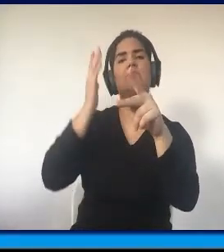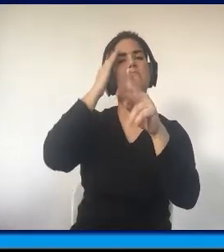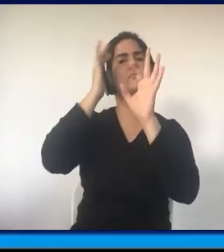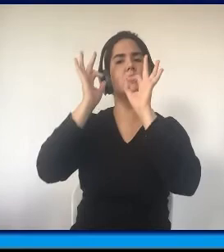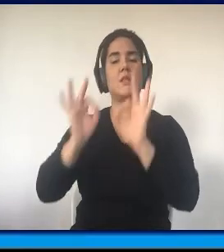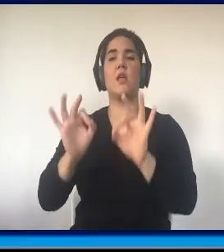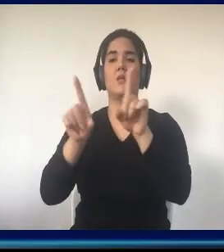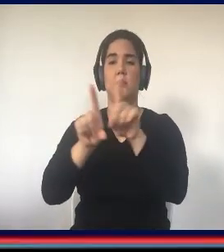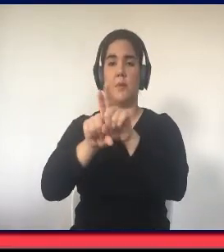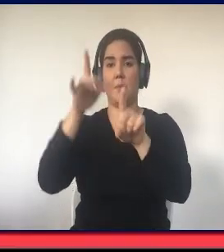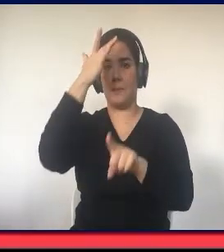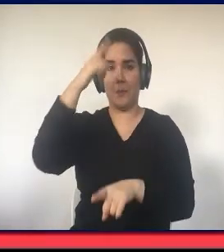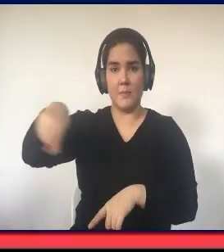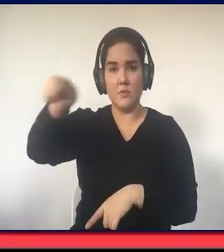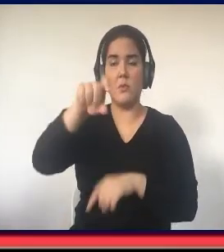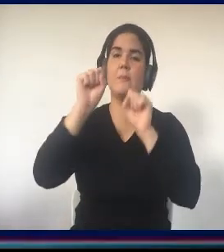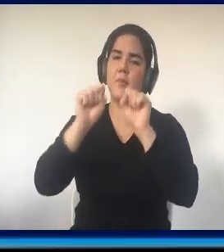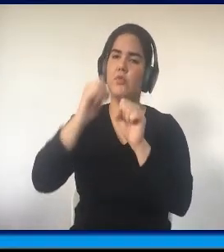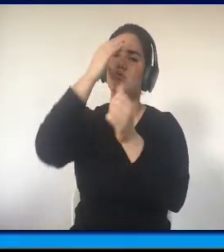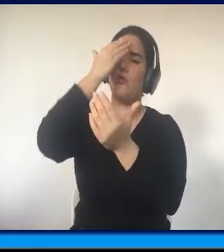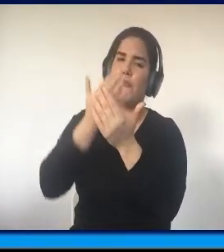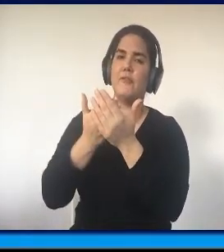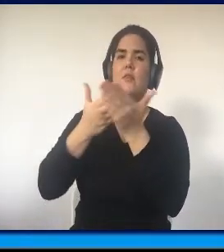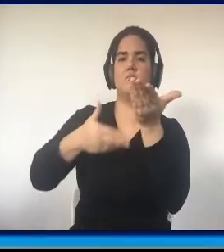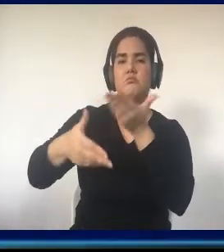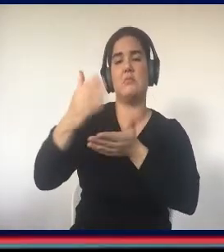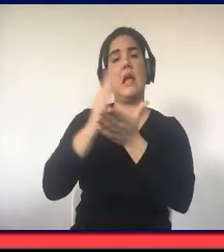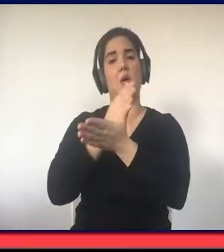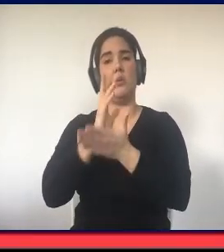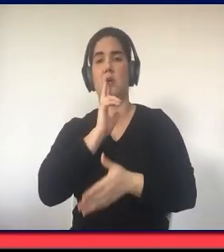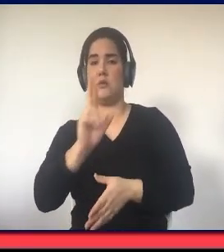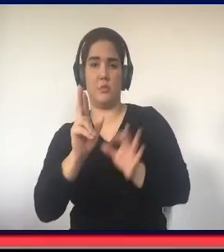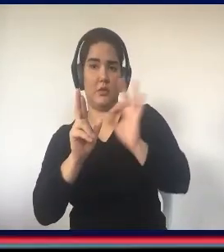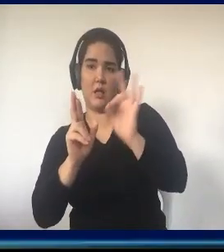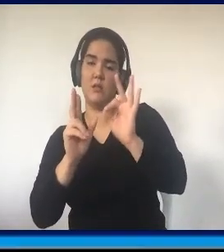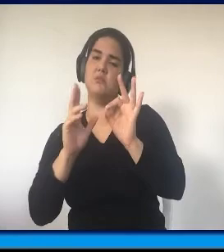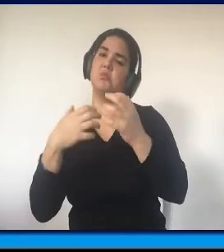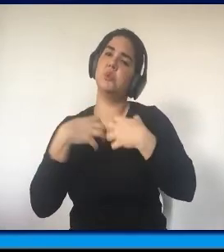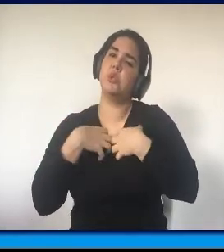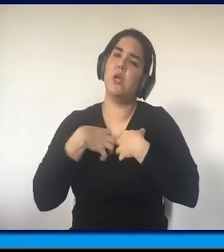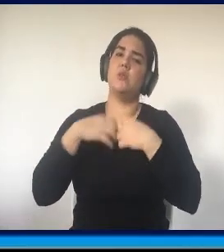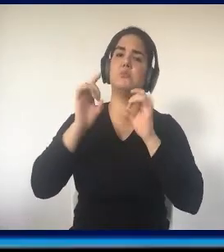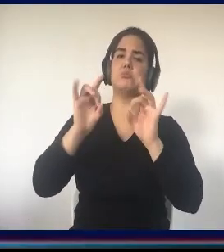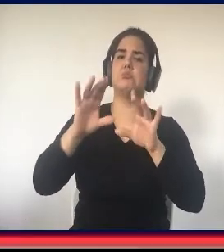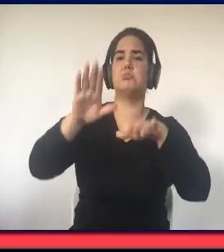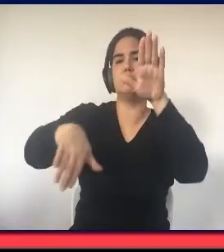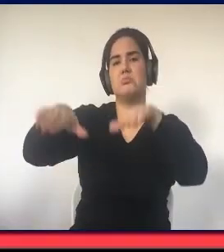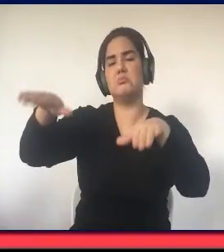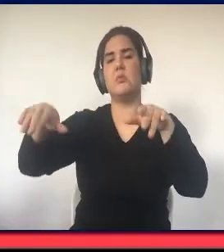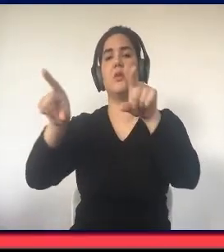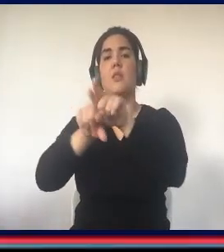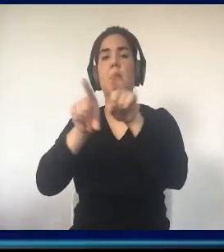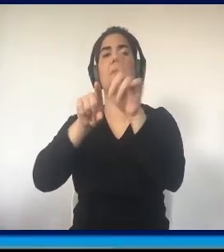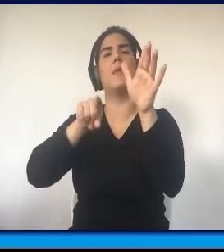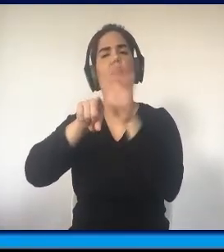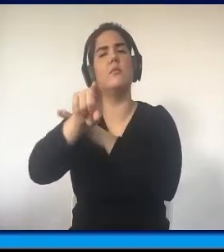que vocês podem contar. Tem pessoas que não vão responder? Tem, porque né, cada um é de um jeito. Mas, cara, pergunta e coloca em prática. O que está